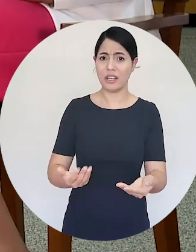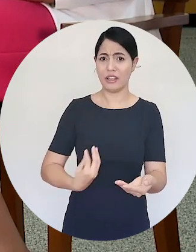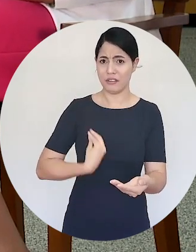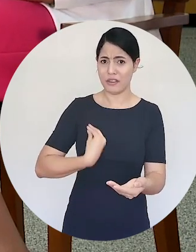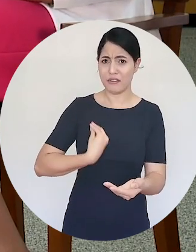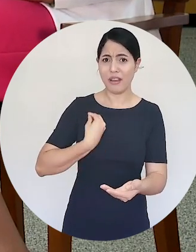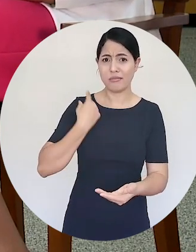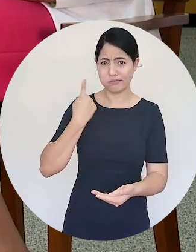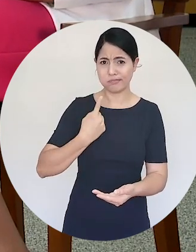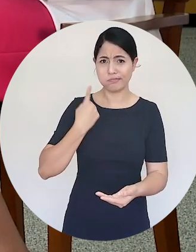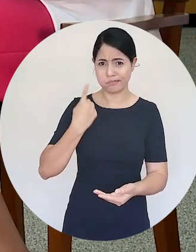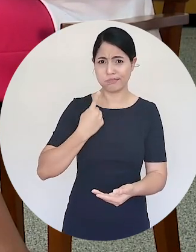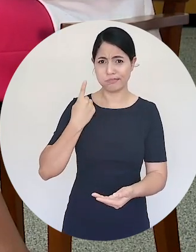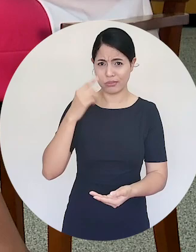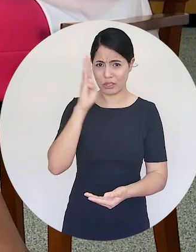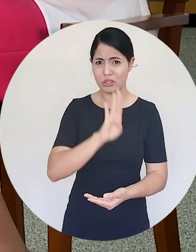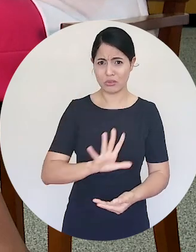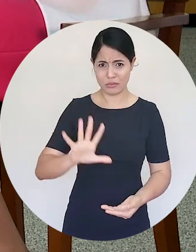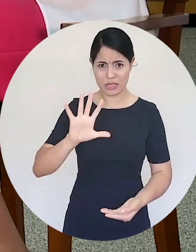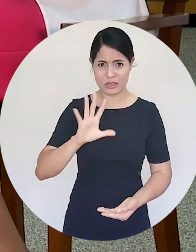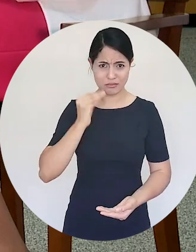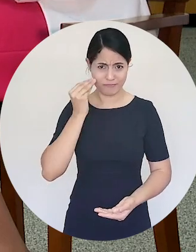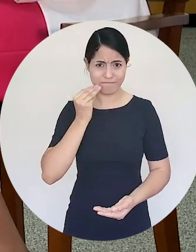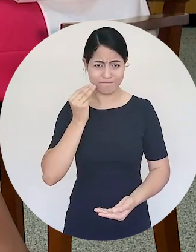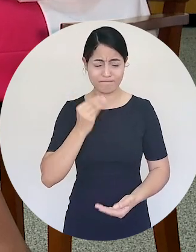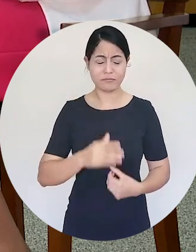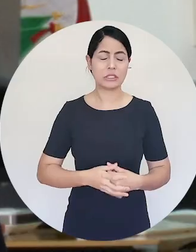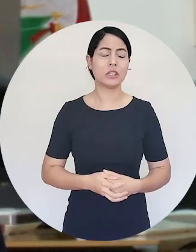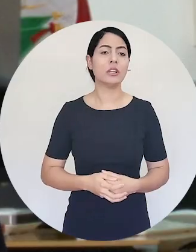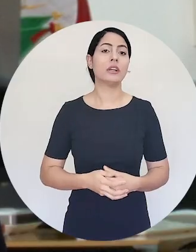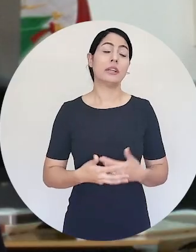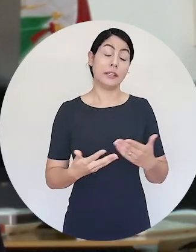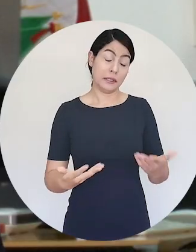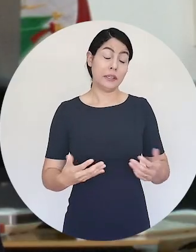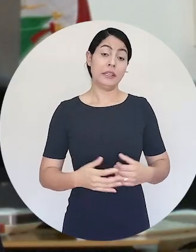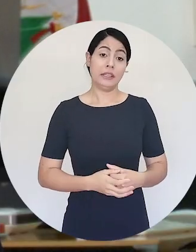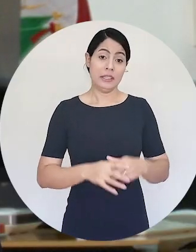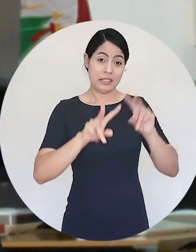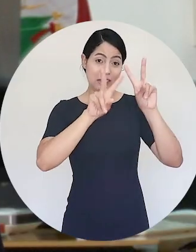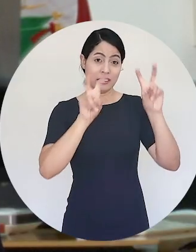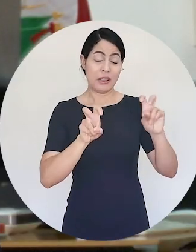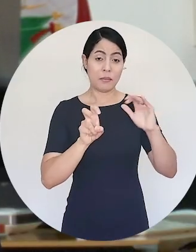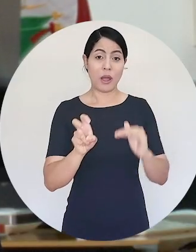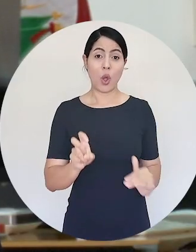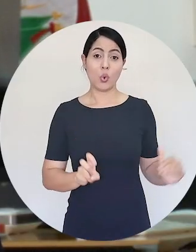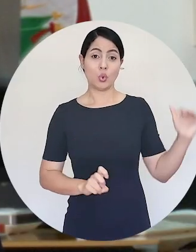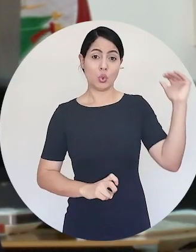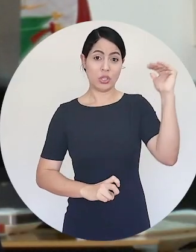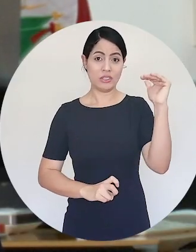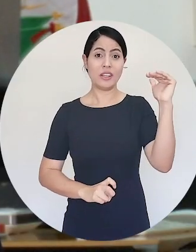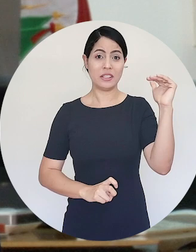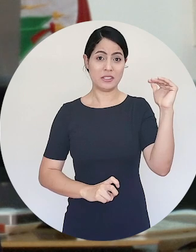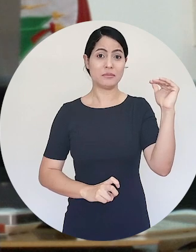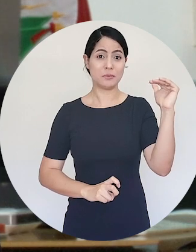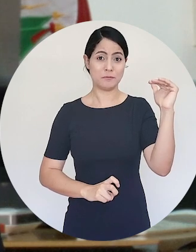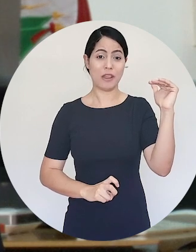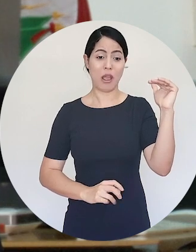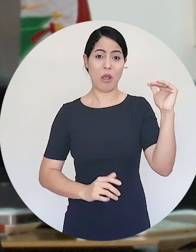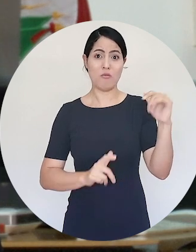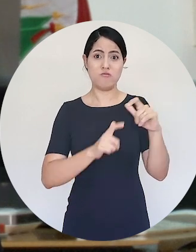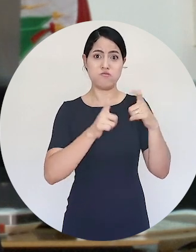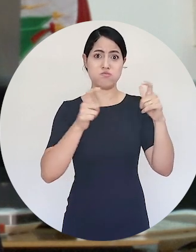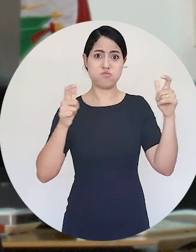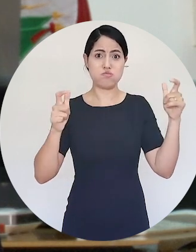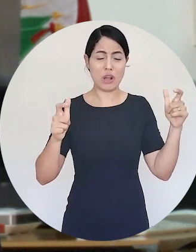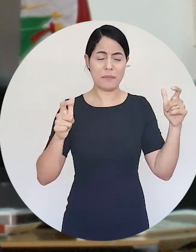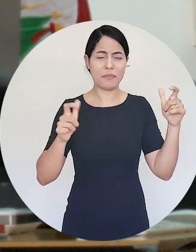uma realidade que os advogados e advogadas brasileiros vivem? Quando eu falo que o autoritarismo está crescendo entre